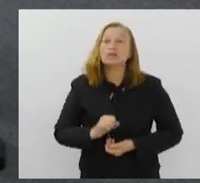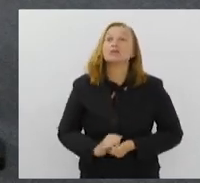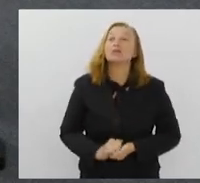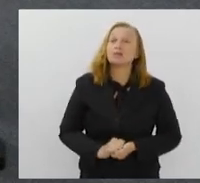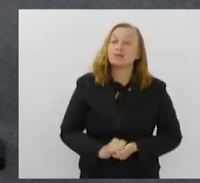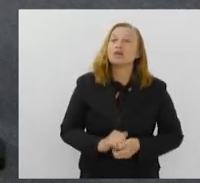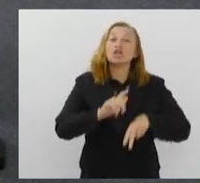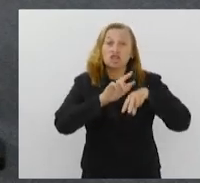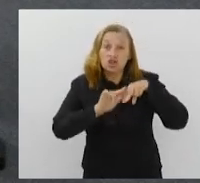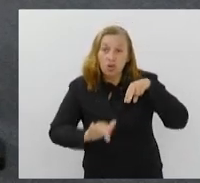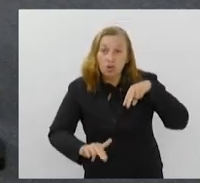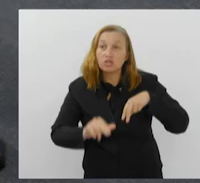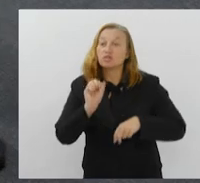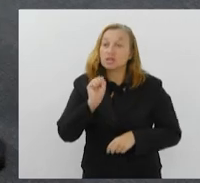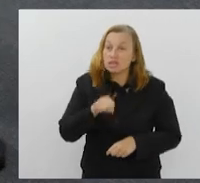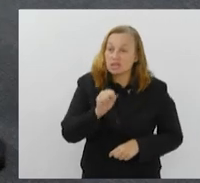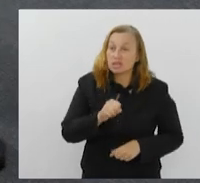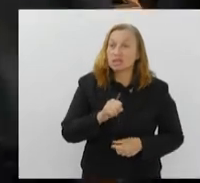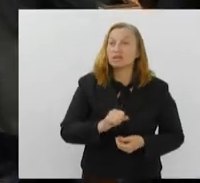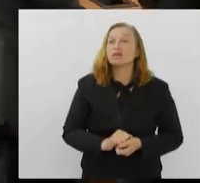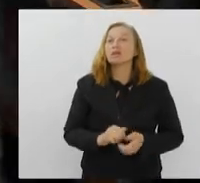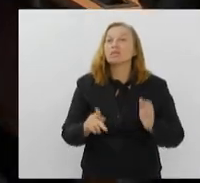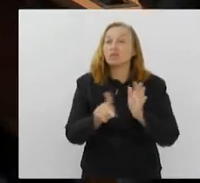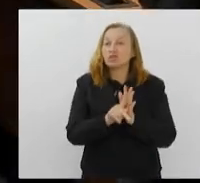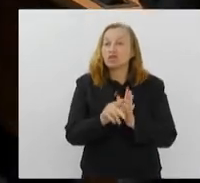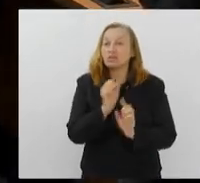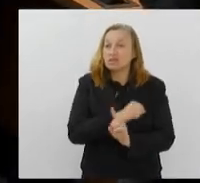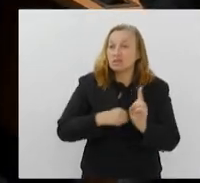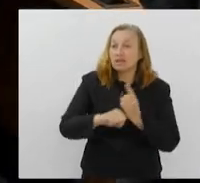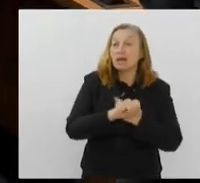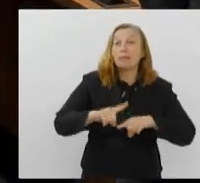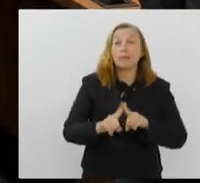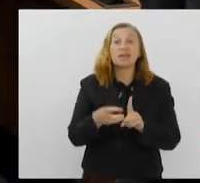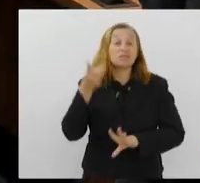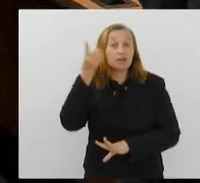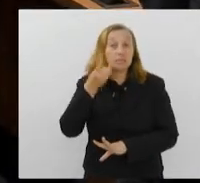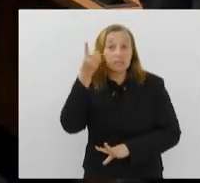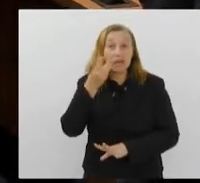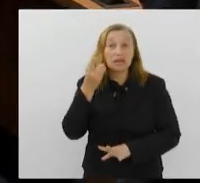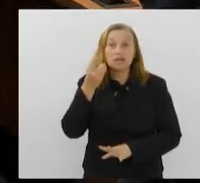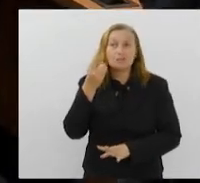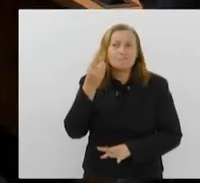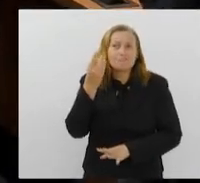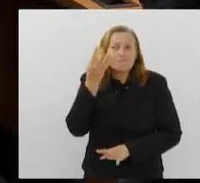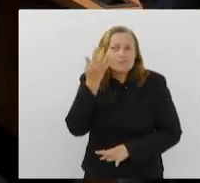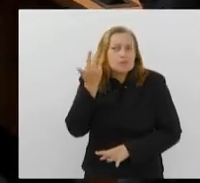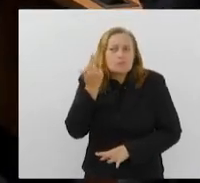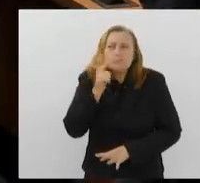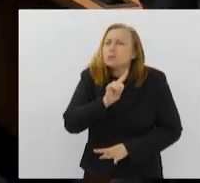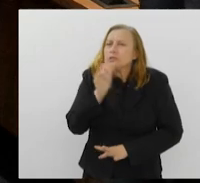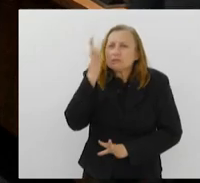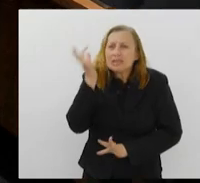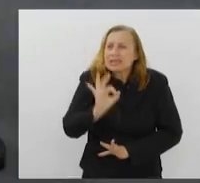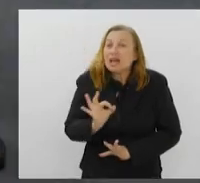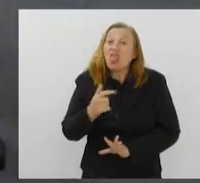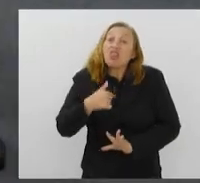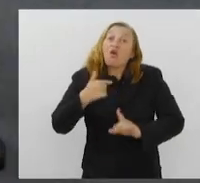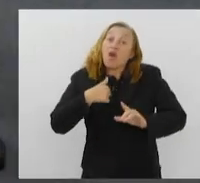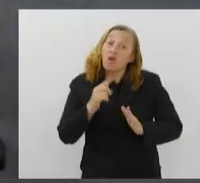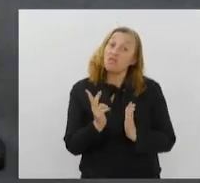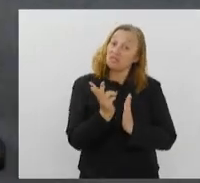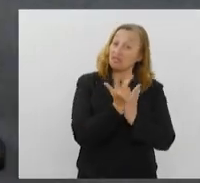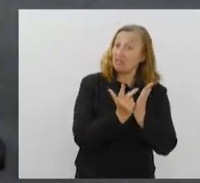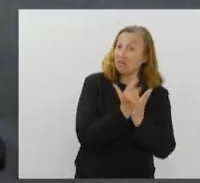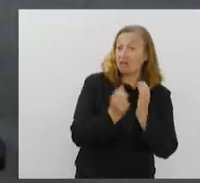é um debate, sim, ideológico, que diz respeito sobre o projeto de sociedade, mas o deputado não conseguiu entender. Então, eu vou desenhar para ele